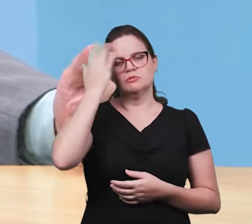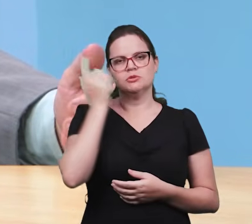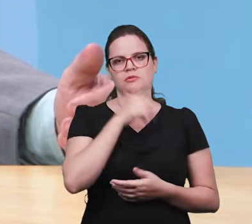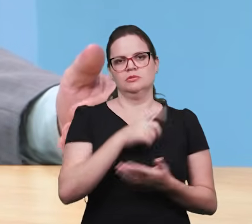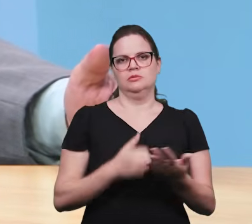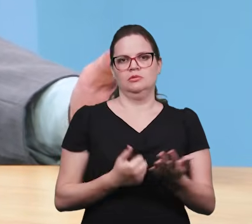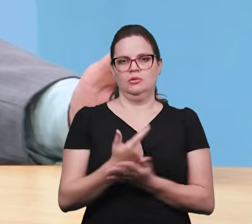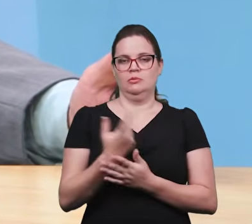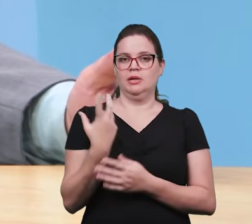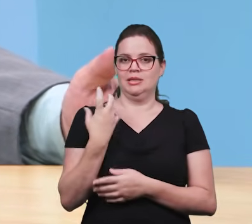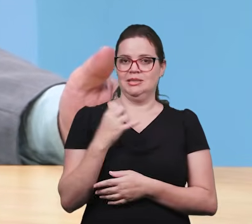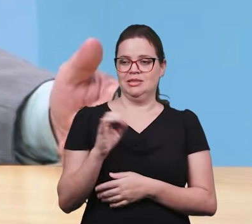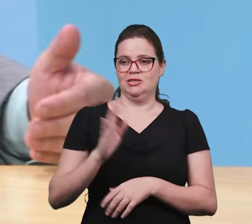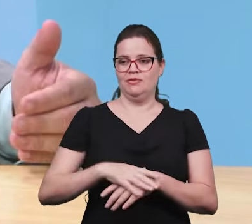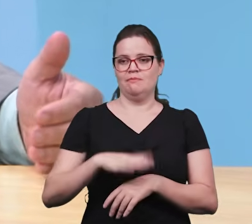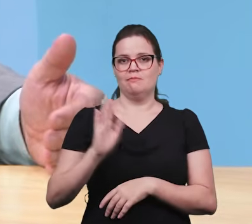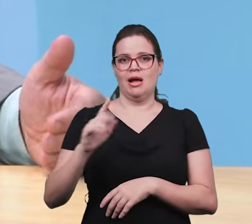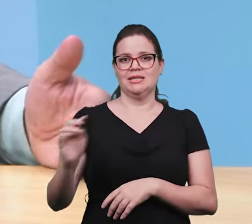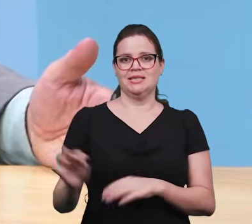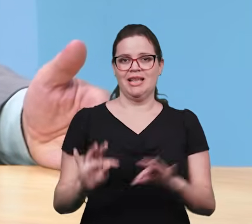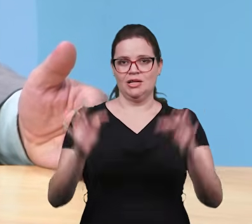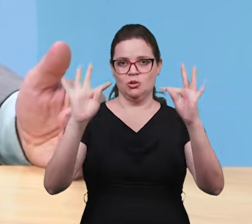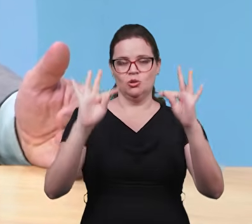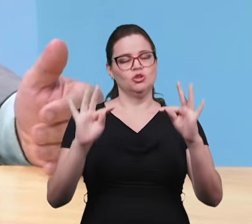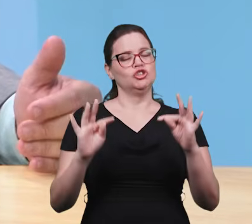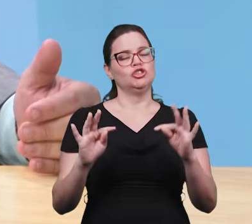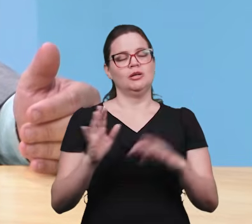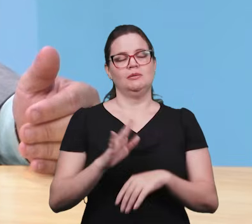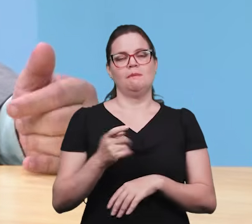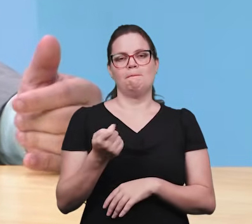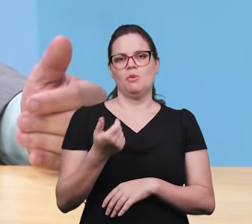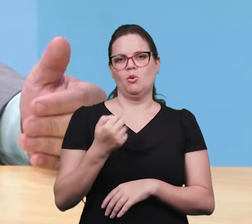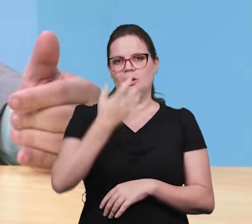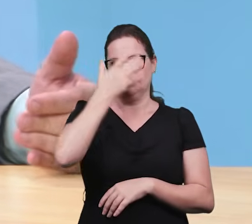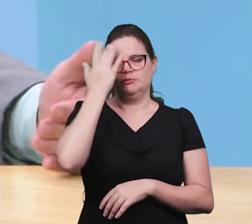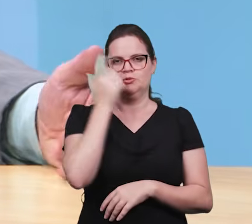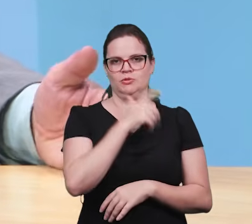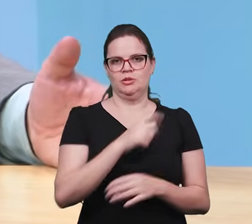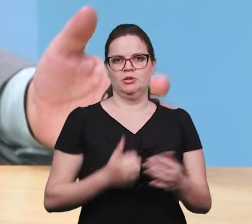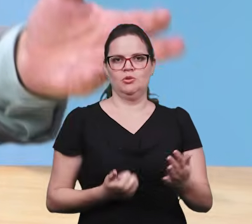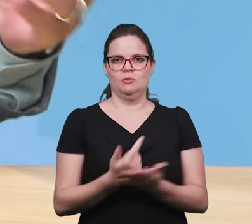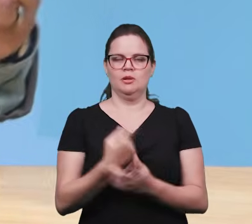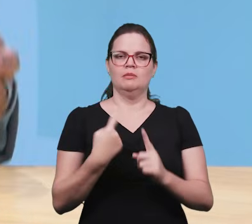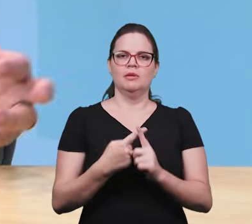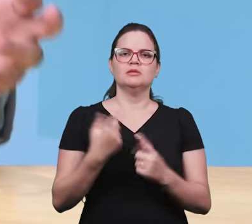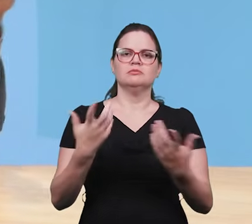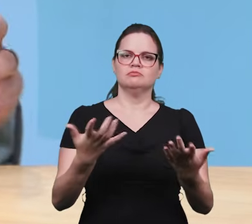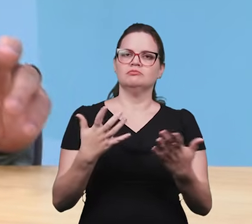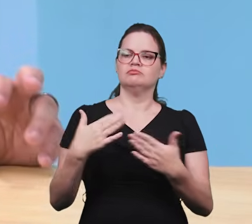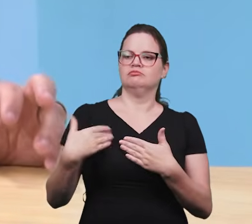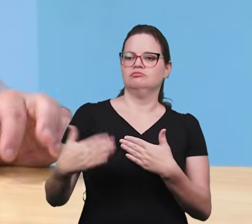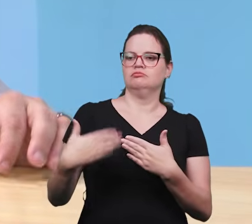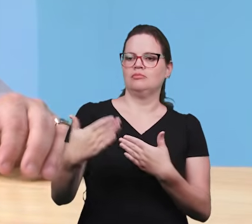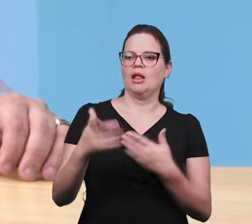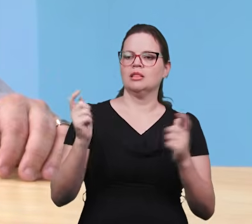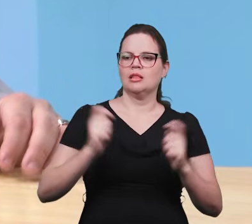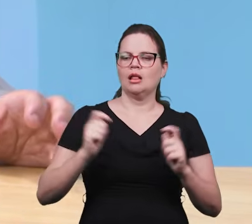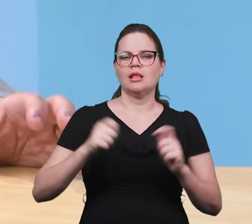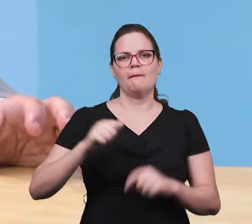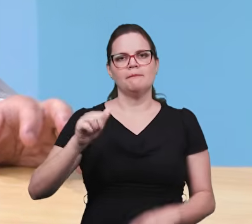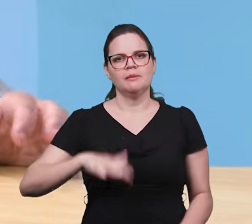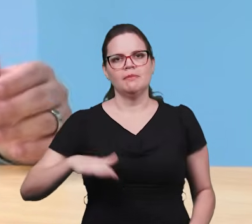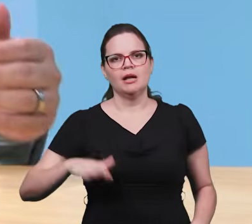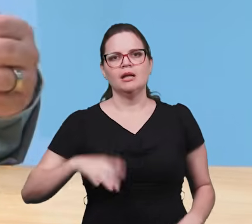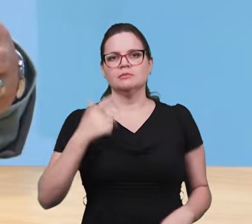Principalmente as próteses mais tecnológicas ainda é pouco acessível. Mas a gente pensa que ao longo do tempo isso se torna cada vez mais acessível para